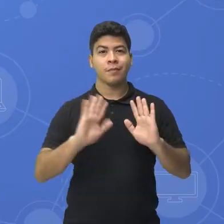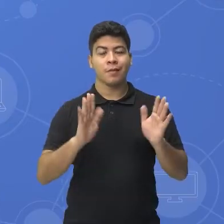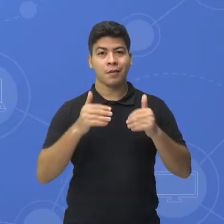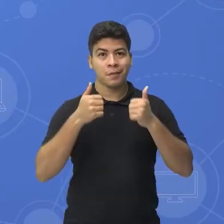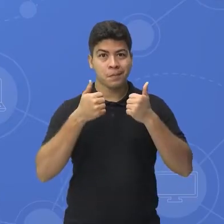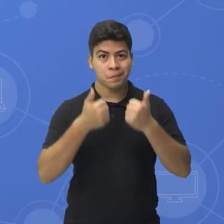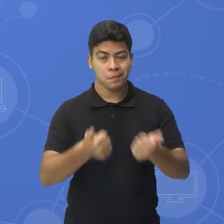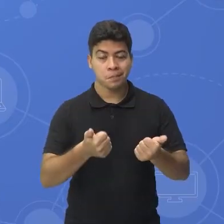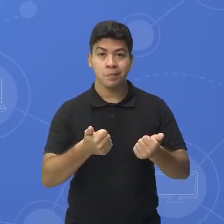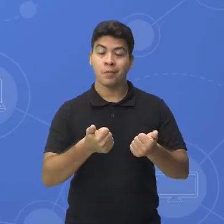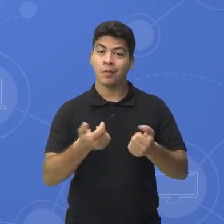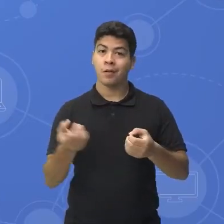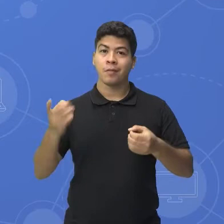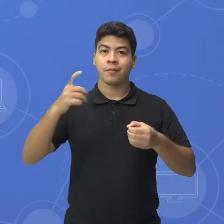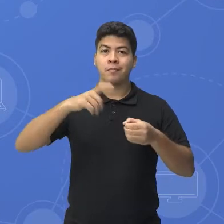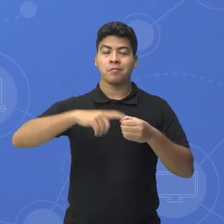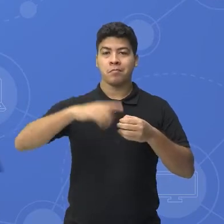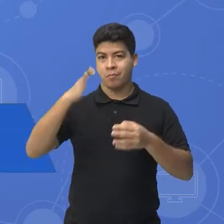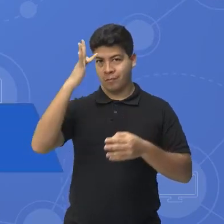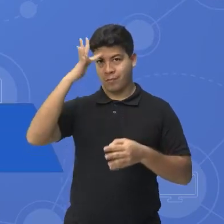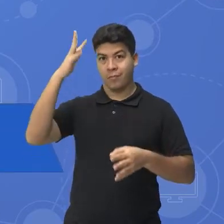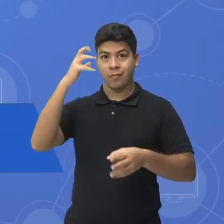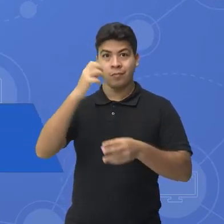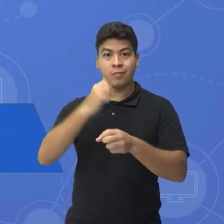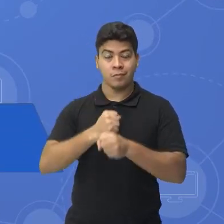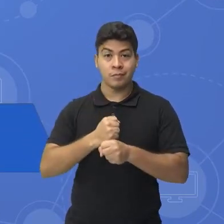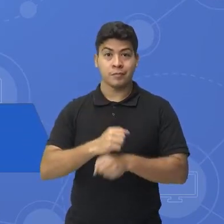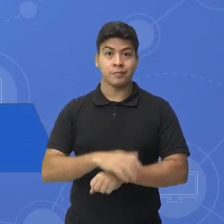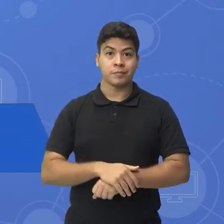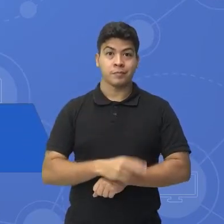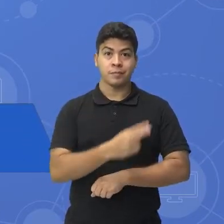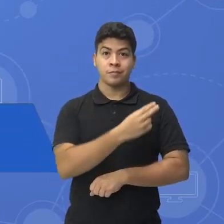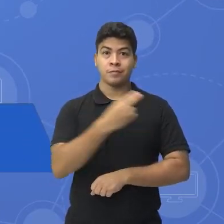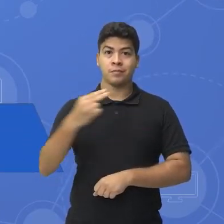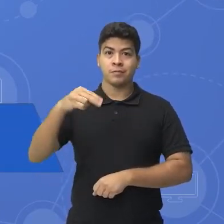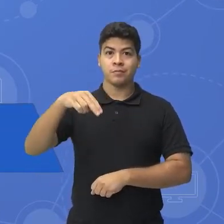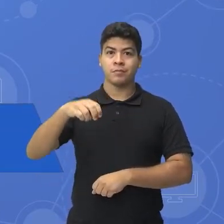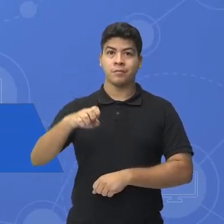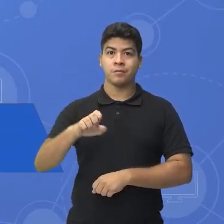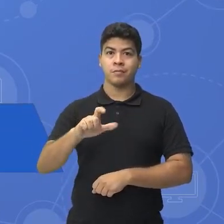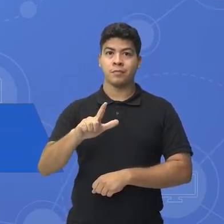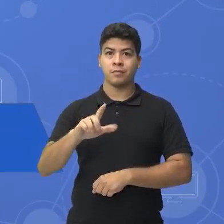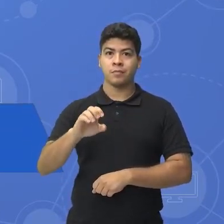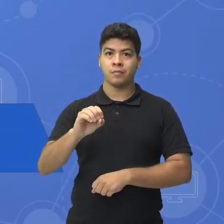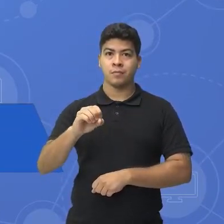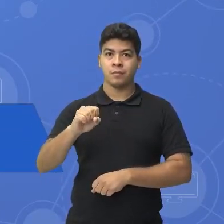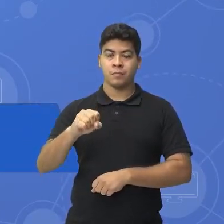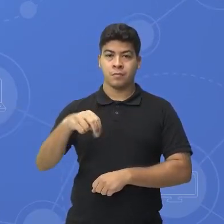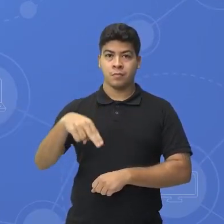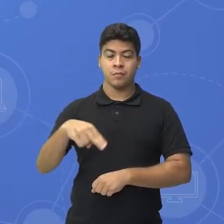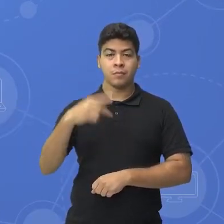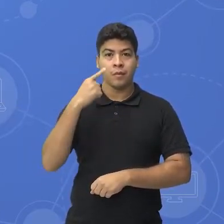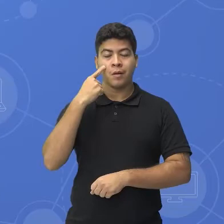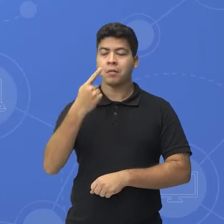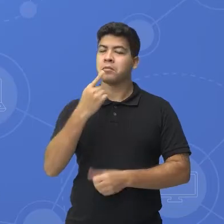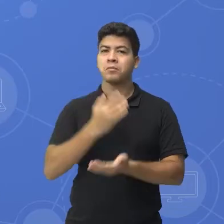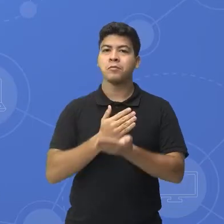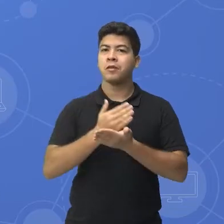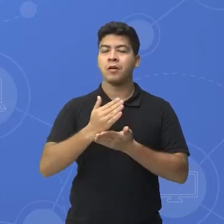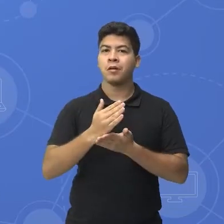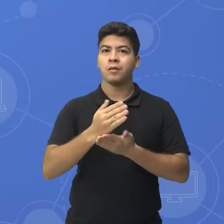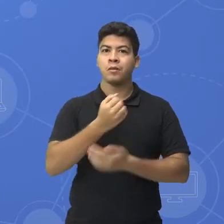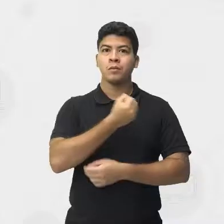Muito bem, pessoal, tudo bem? Estamos de volta para mais uma aula de física. Eu sou o professor Nelson Bezerra e nós vamos começar hoje com a